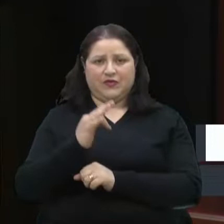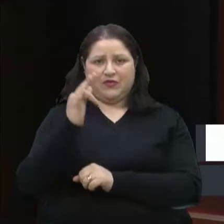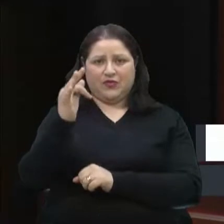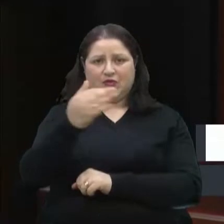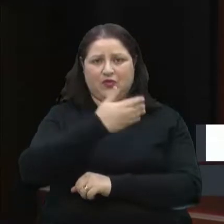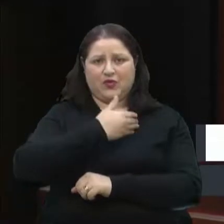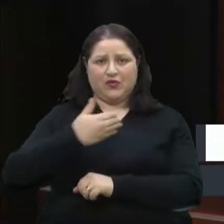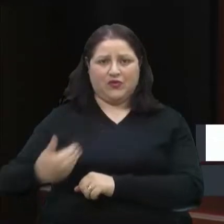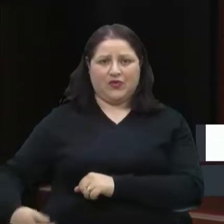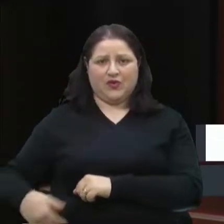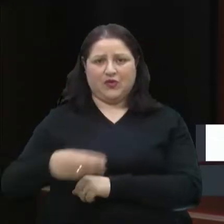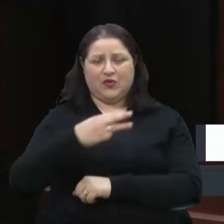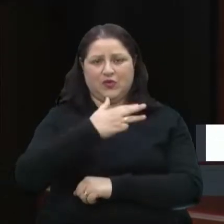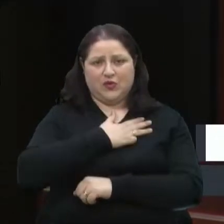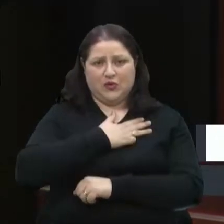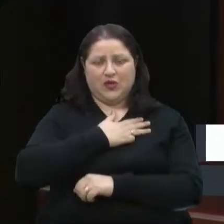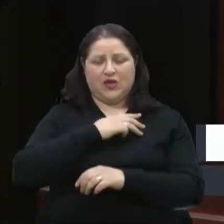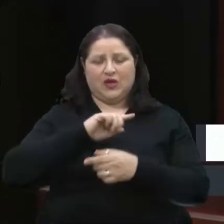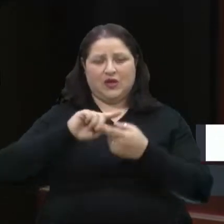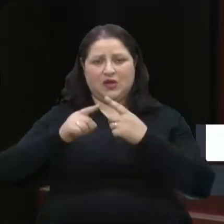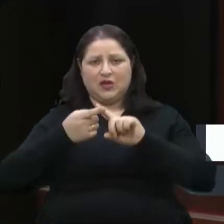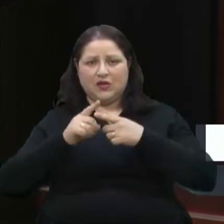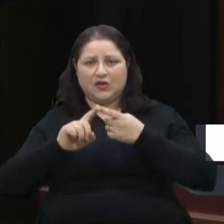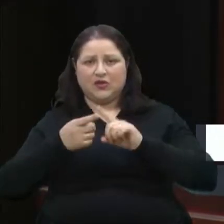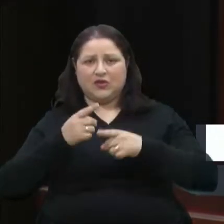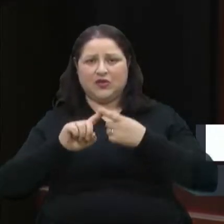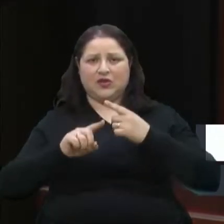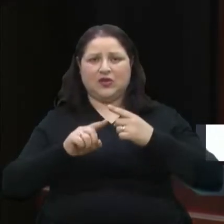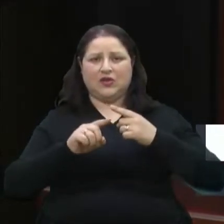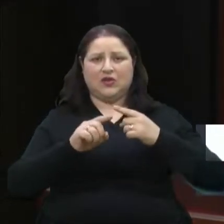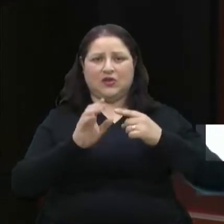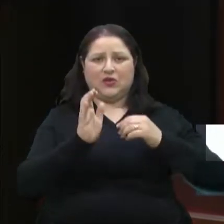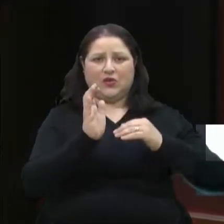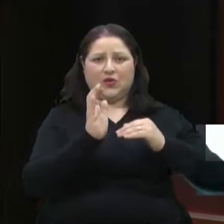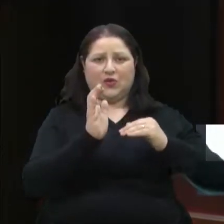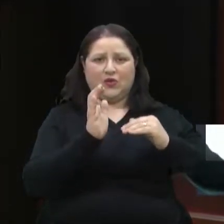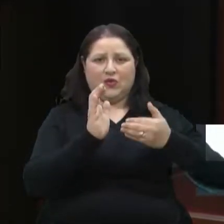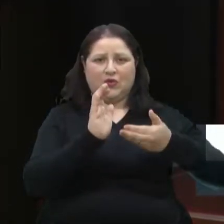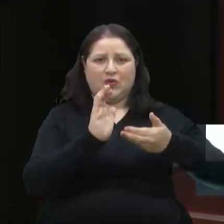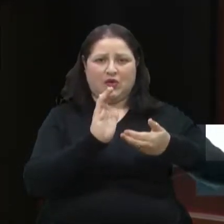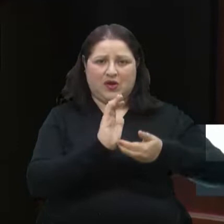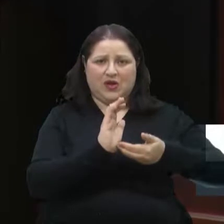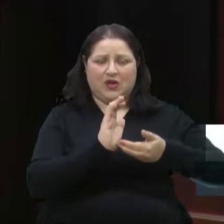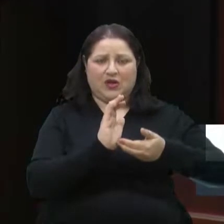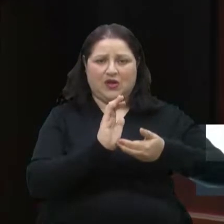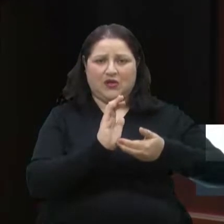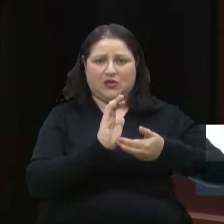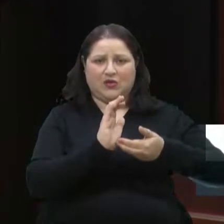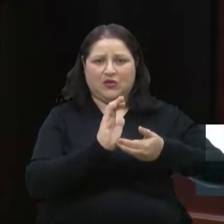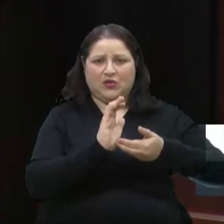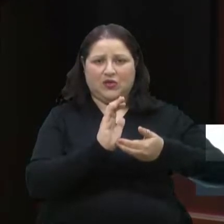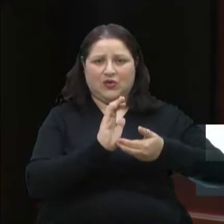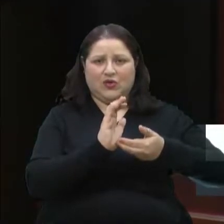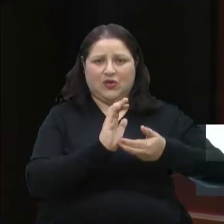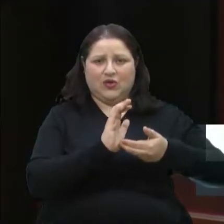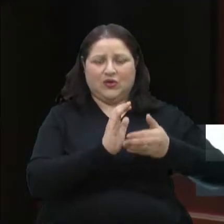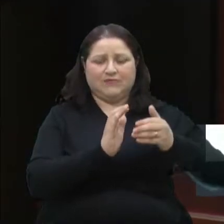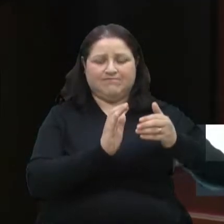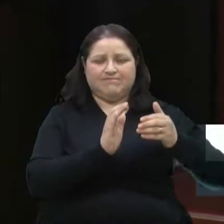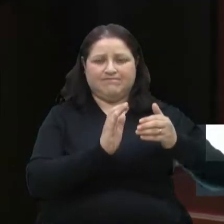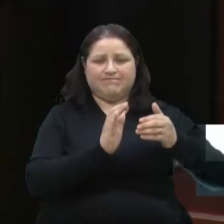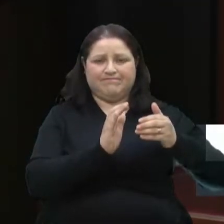Lula está negociando com o Congresso um rombo de 200 bilhões de reais no orçamento de